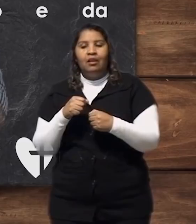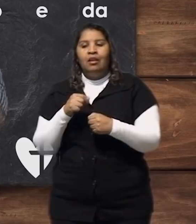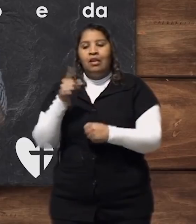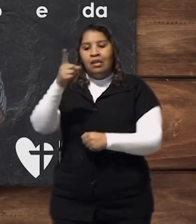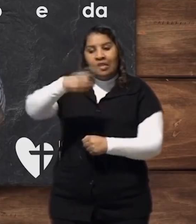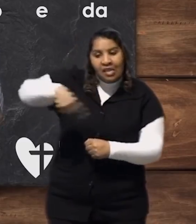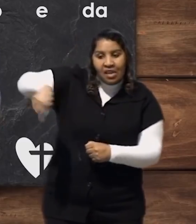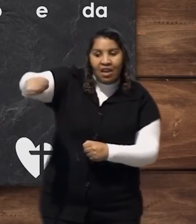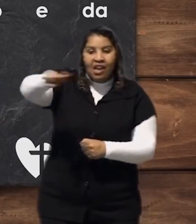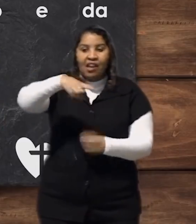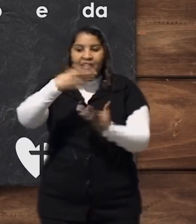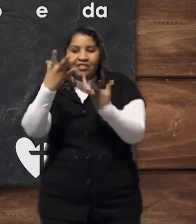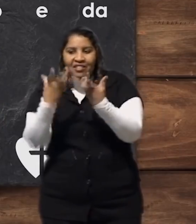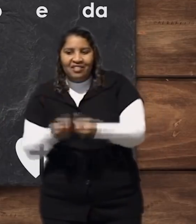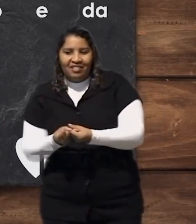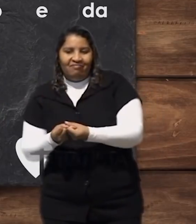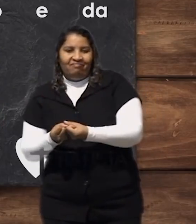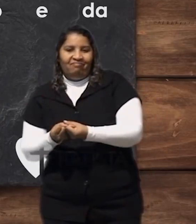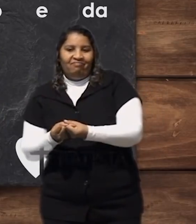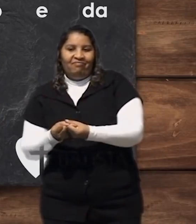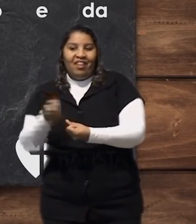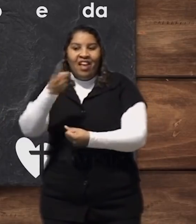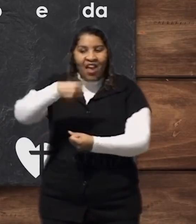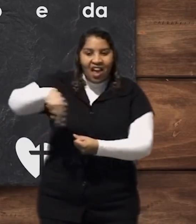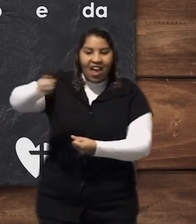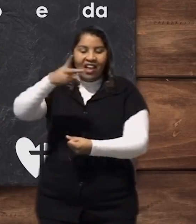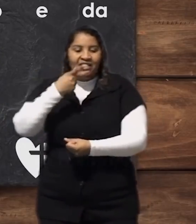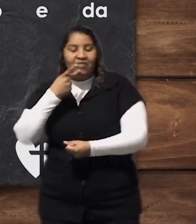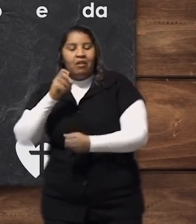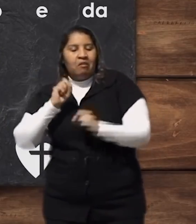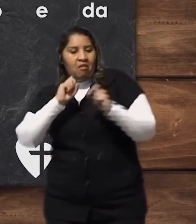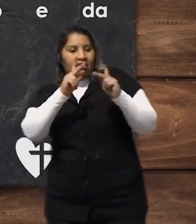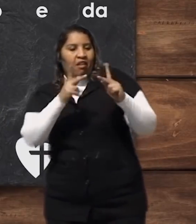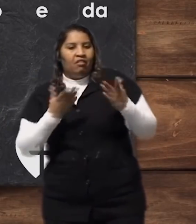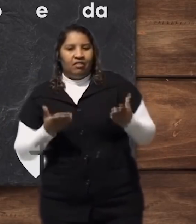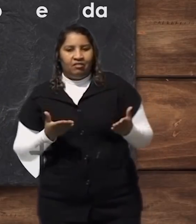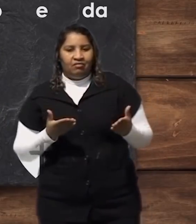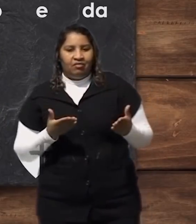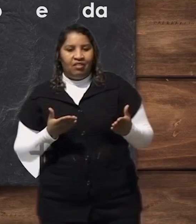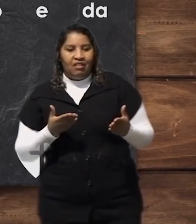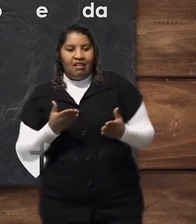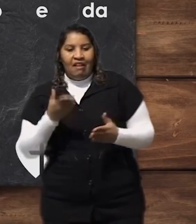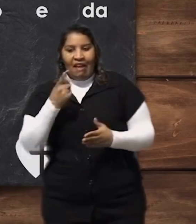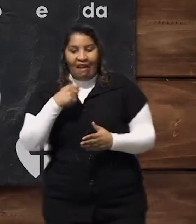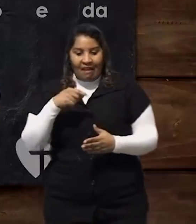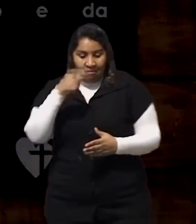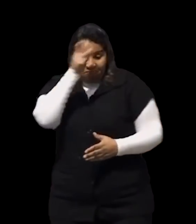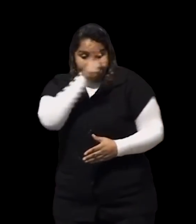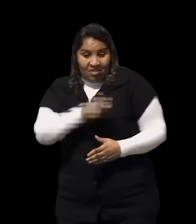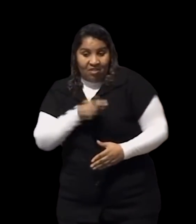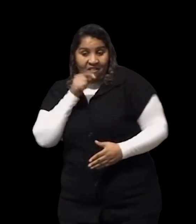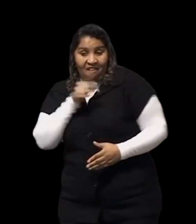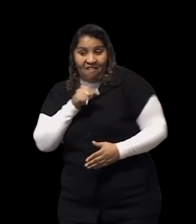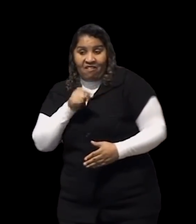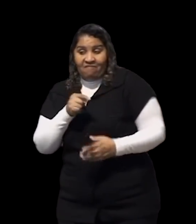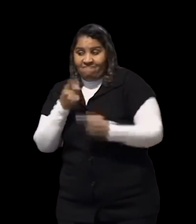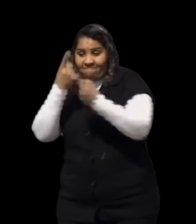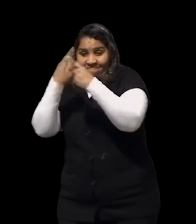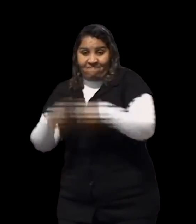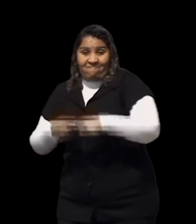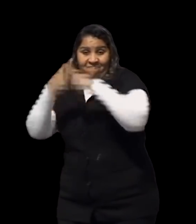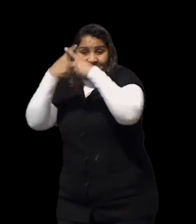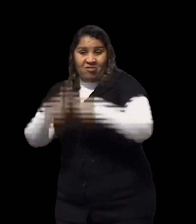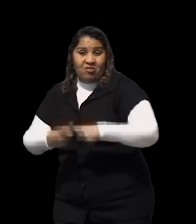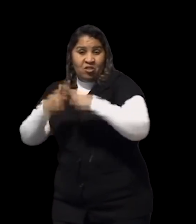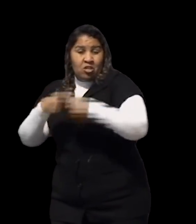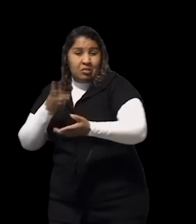dos outros e alguém que vai se tornar ao vivo manipulador o Avon alguém que é um